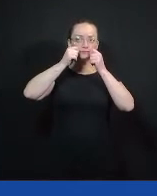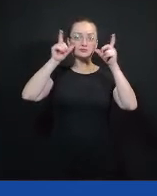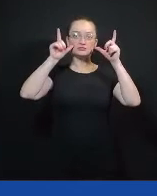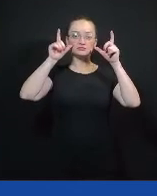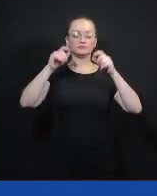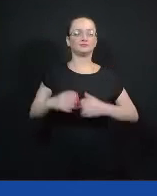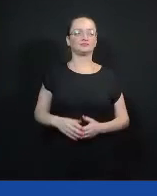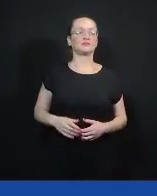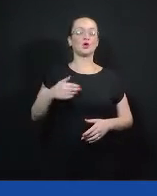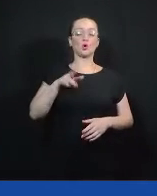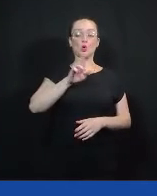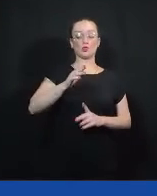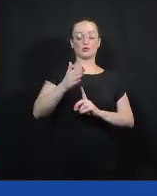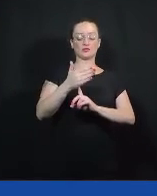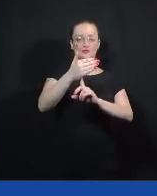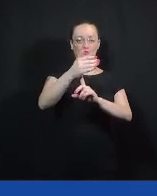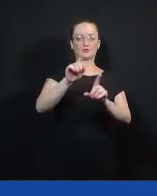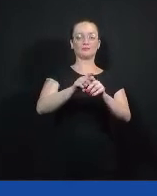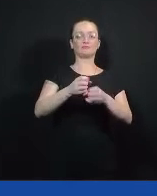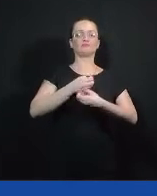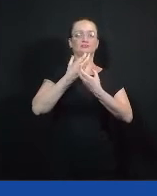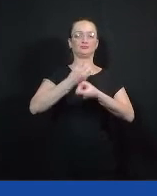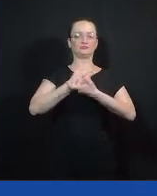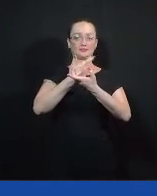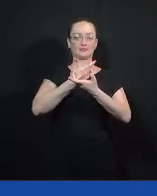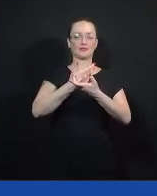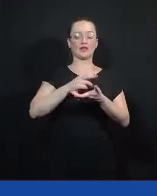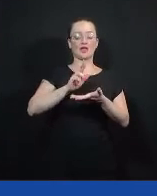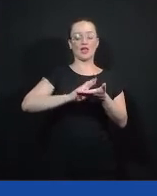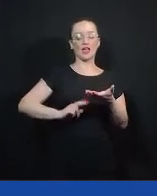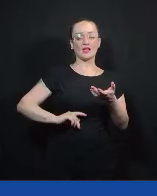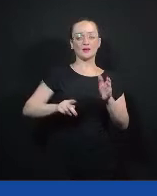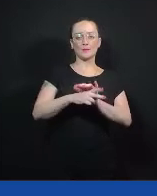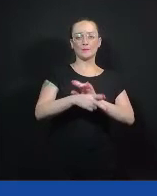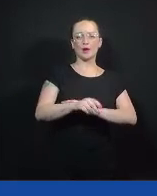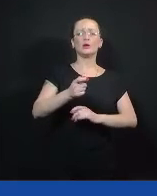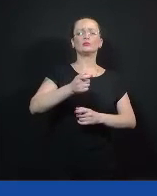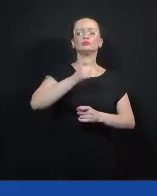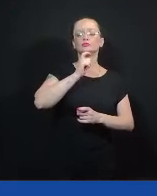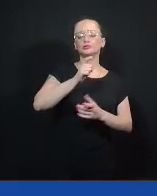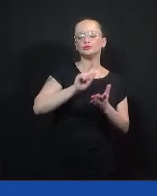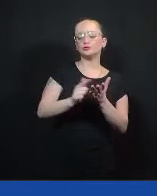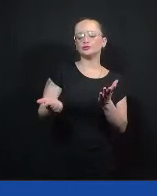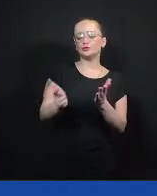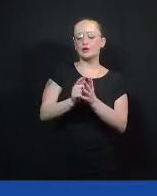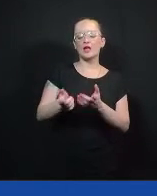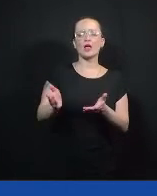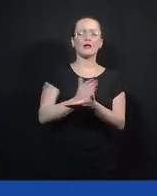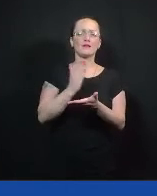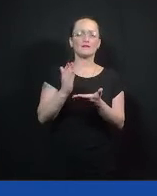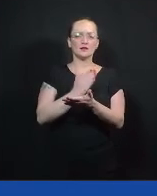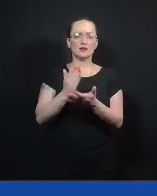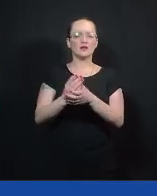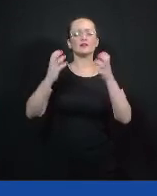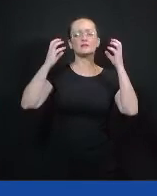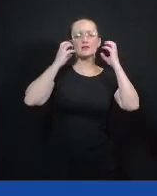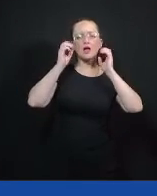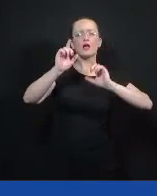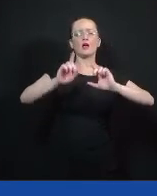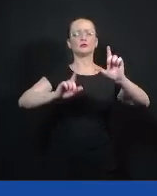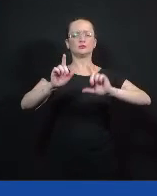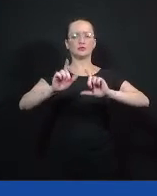evidente. O uso de tecnologia, o uso de dados. As redações de jornais, de revistas, das rádios,